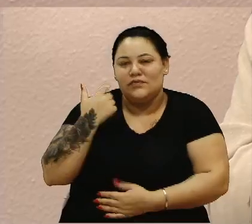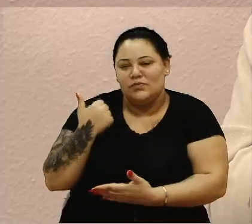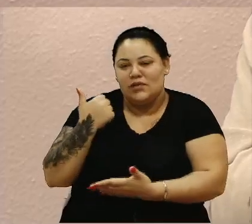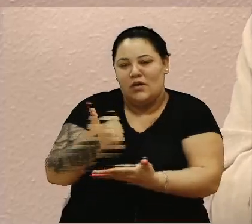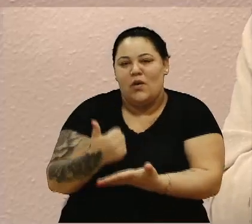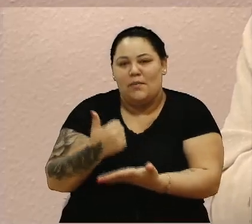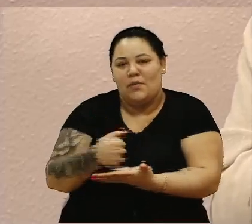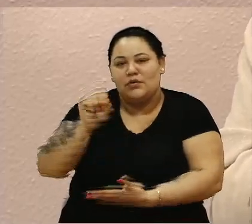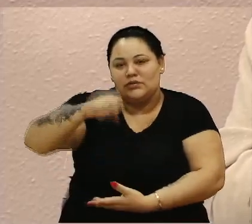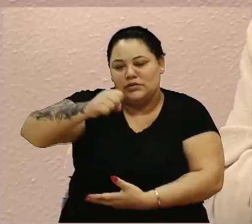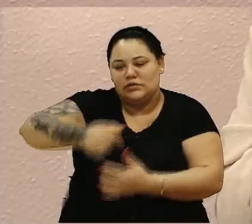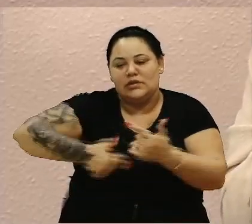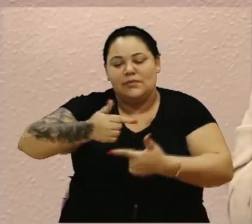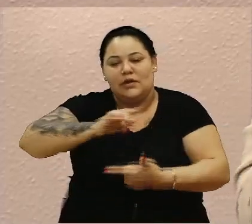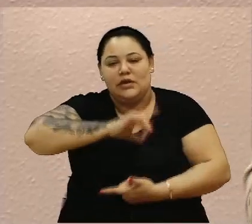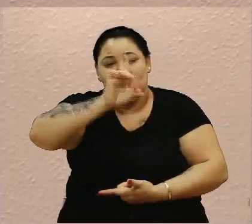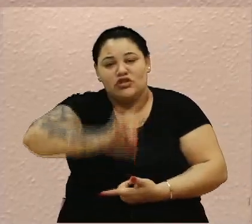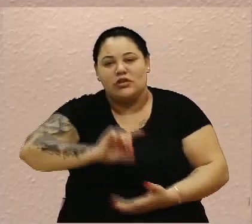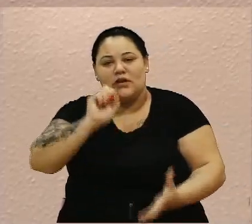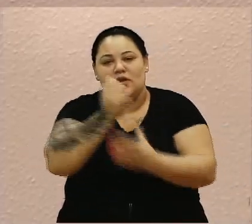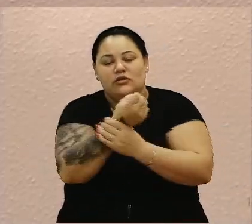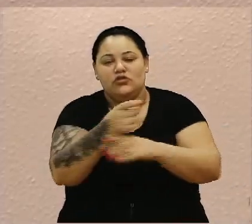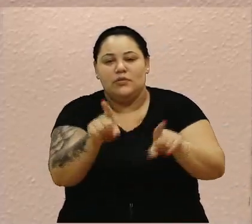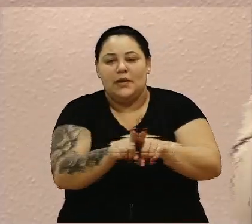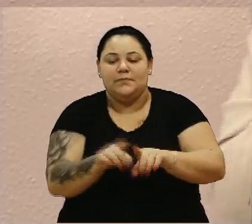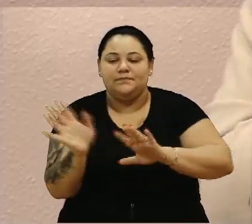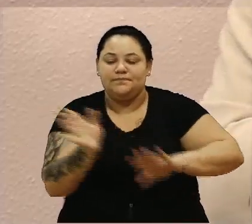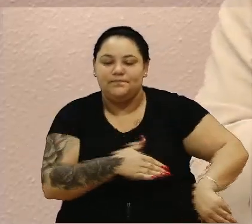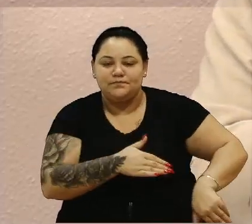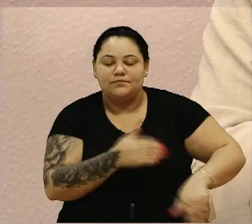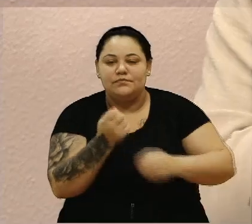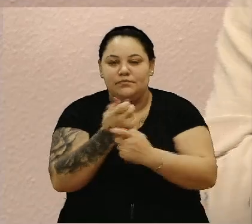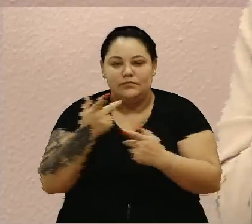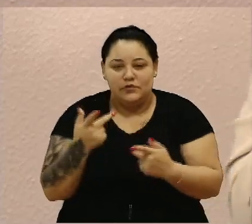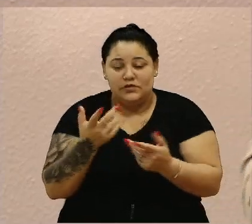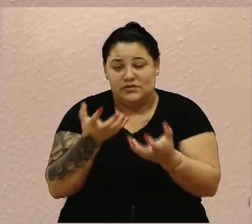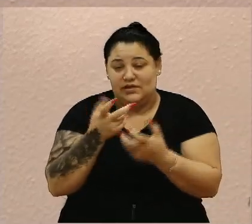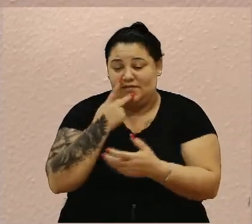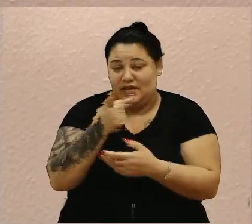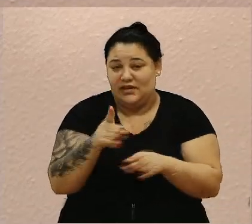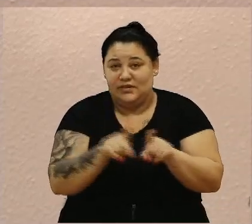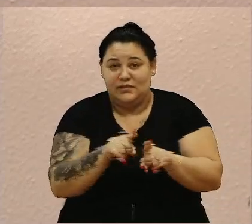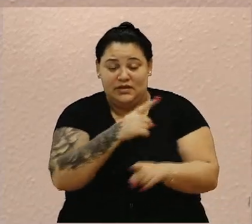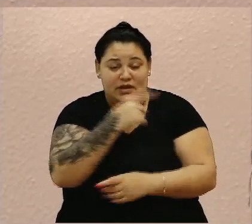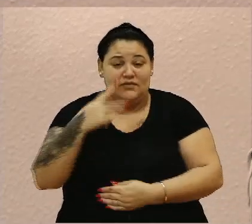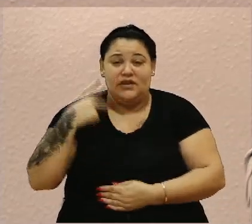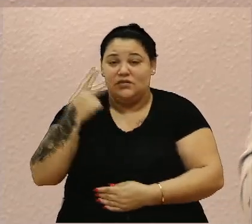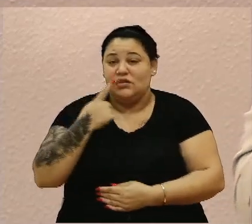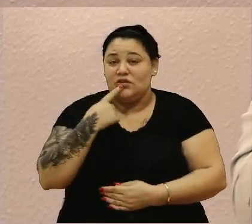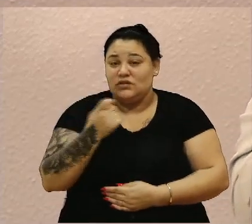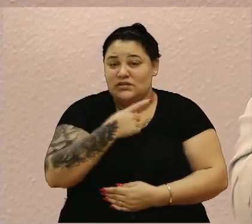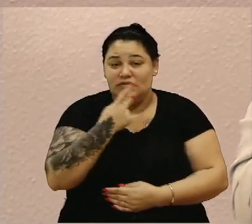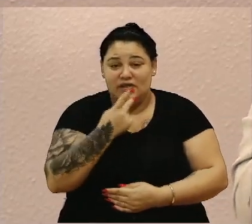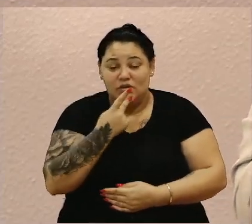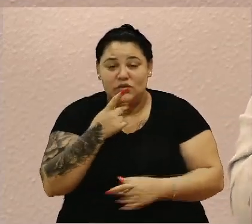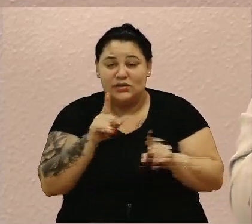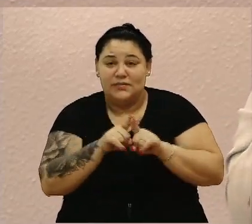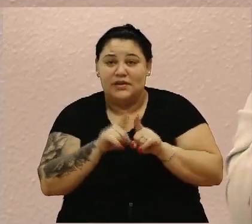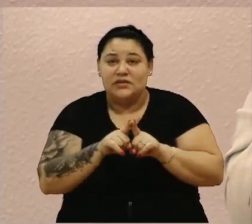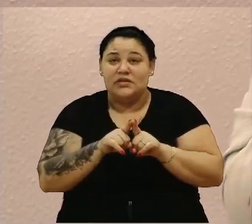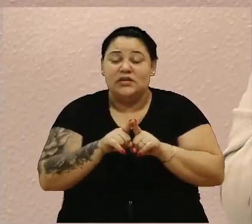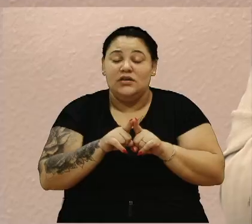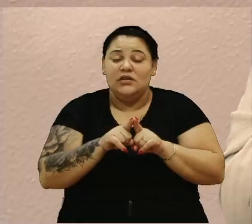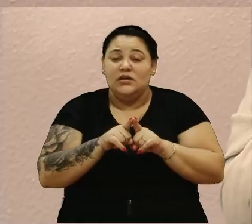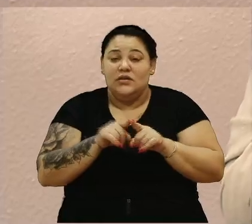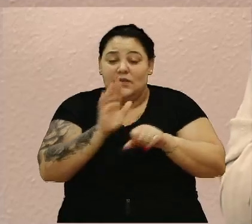esses trabalhadores para que tenham seus direitos garantidos também. Outra coisa que eu queria falar, a vereadora Rose trouxe isso, sobre a questão da abordagem noturna, né?